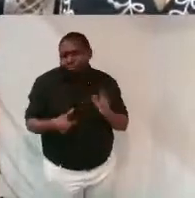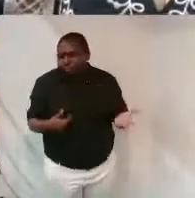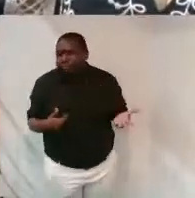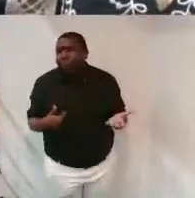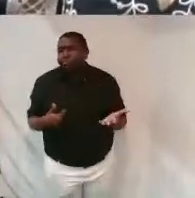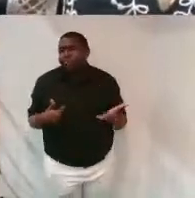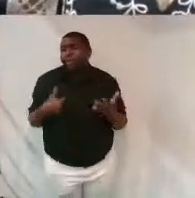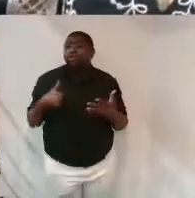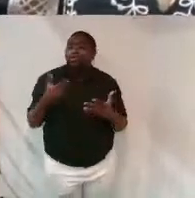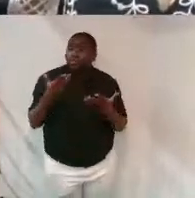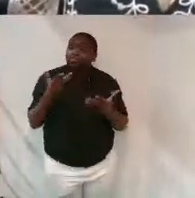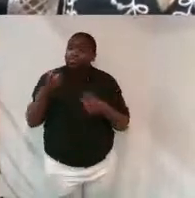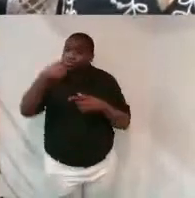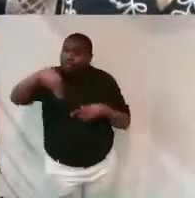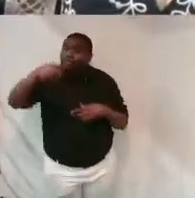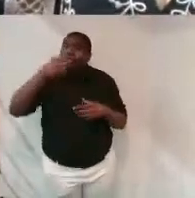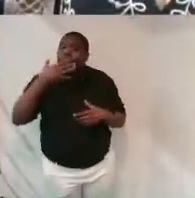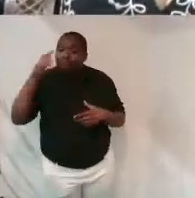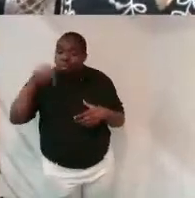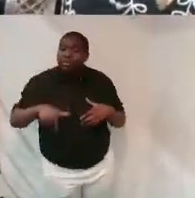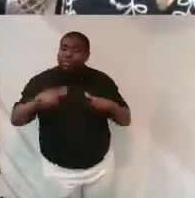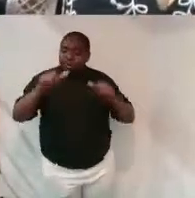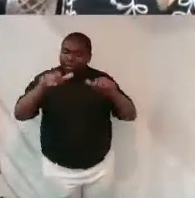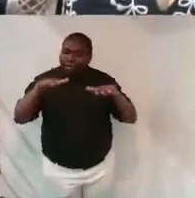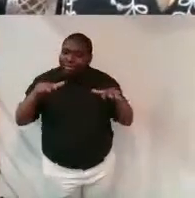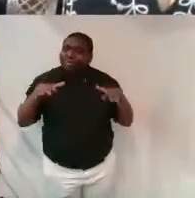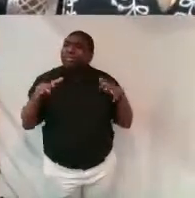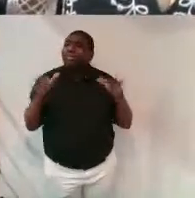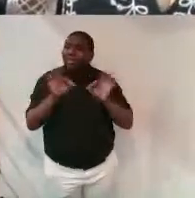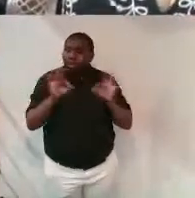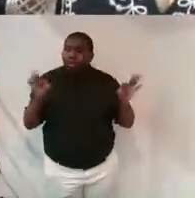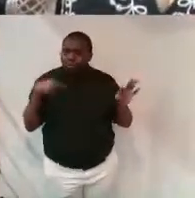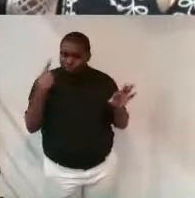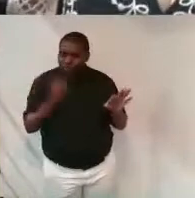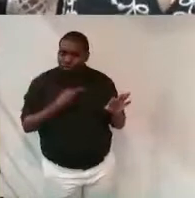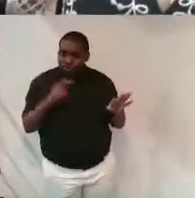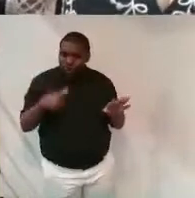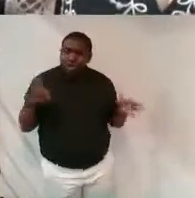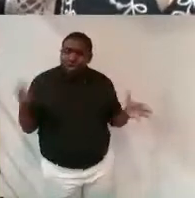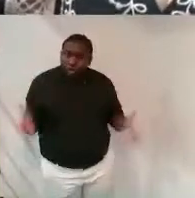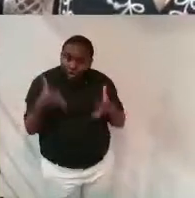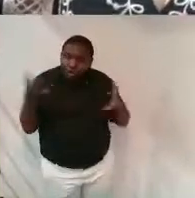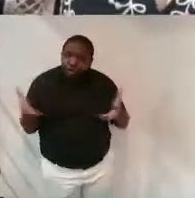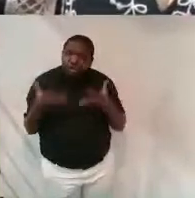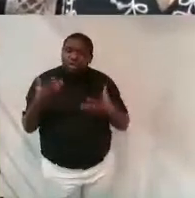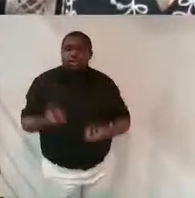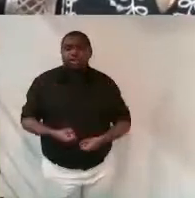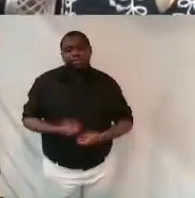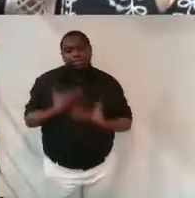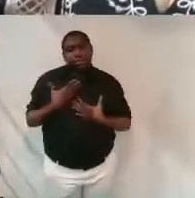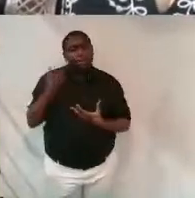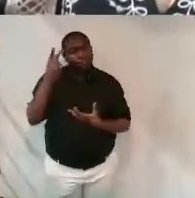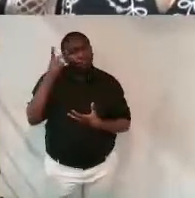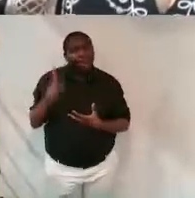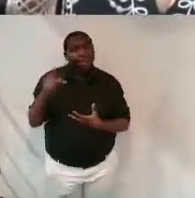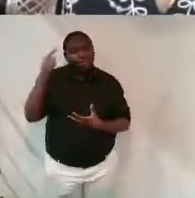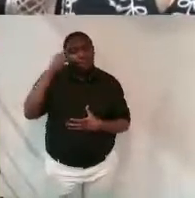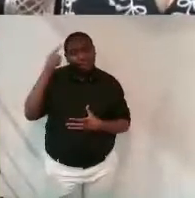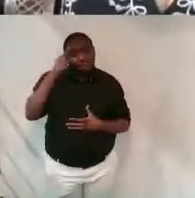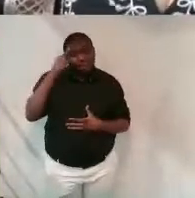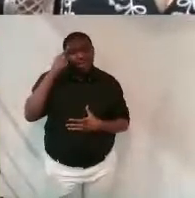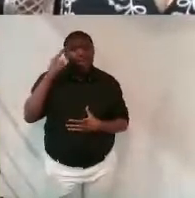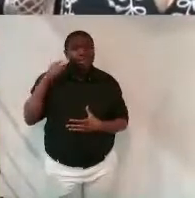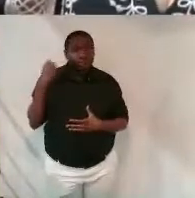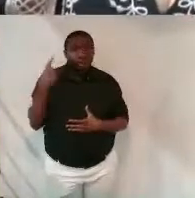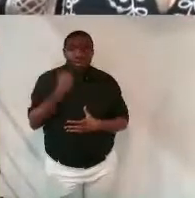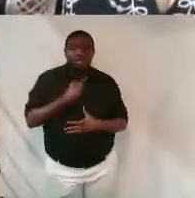a todos um ótimo evento, que saiamos todos daqui motivados, inspirados para traduzir e tornar, trazer para a